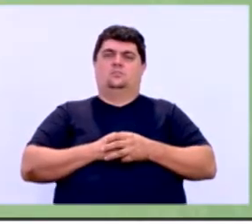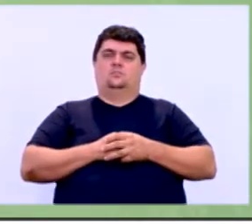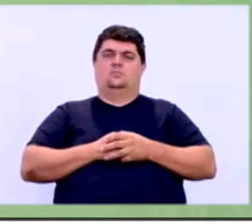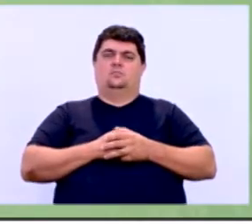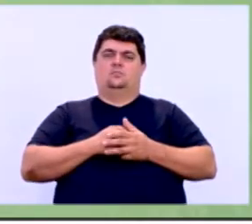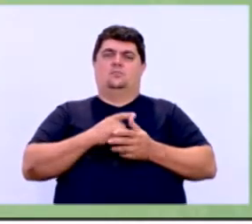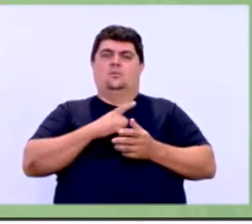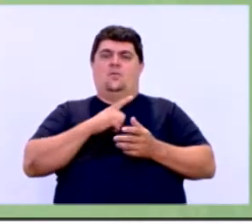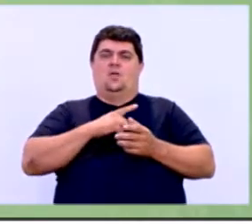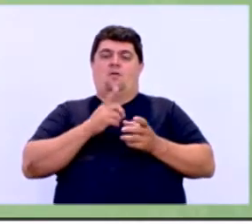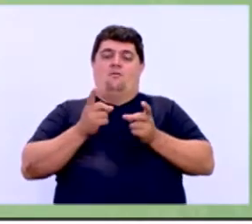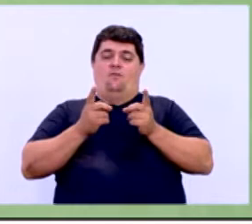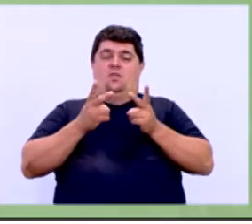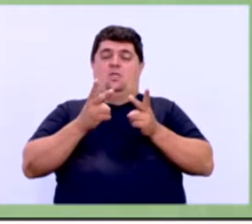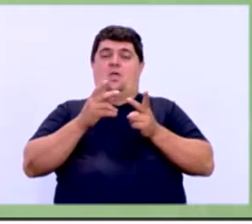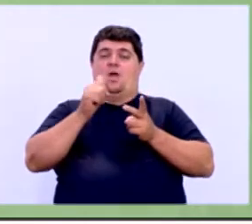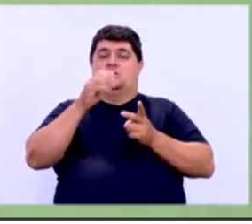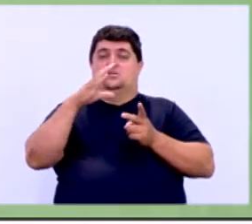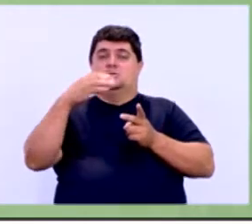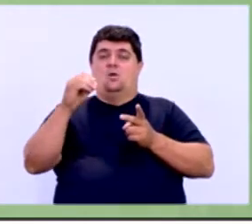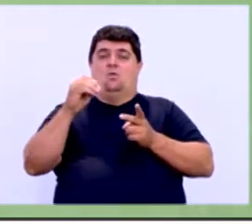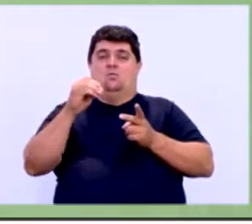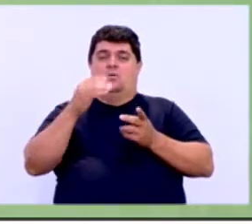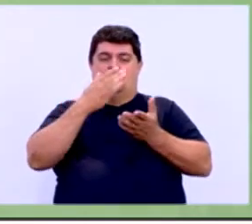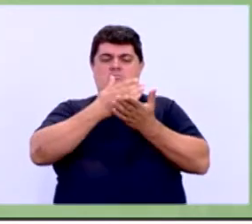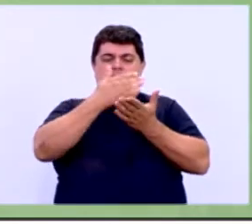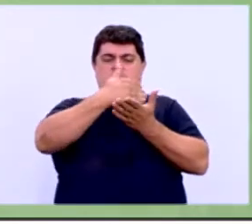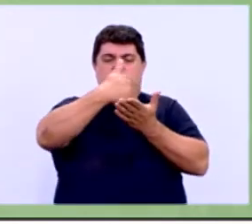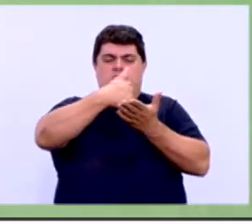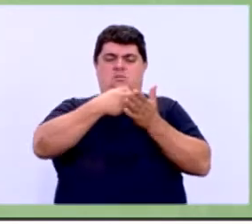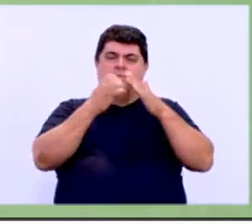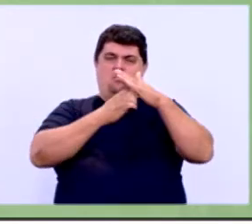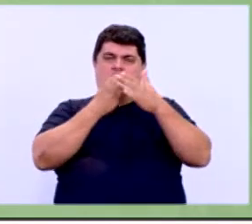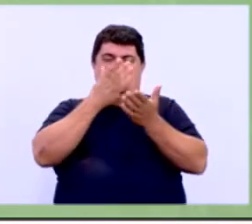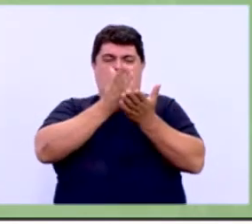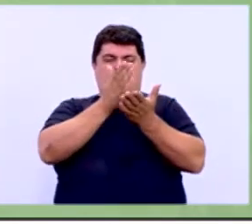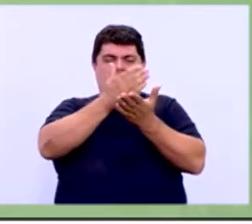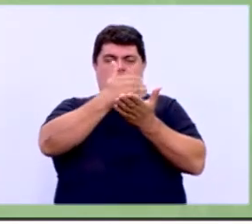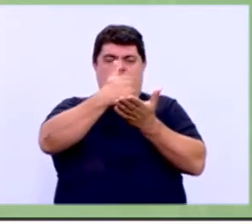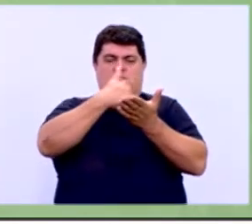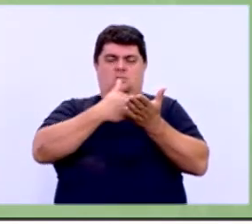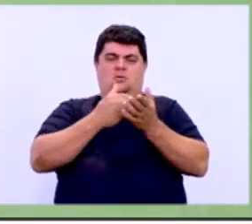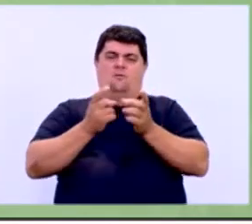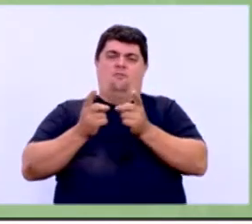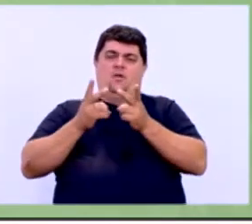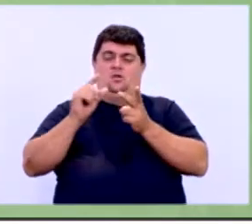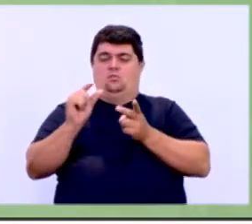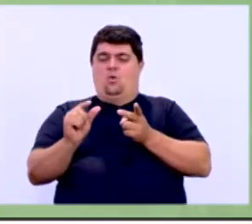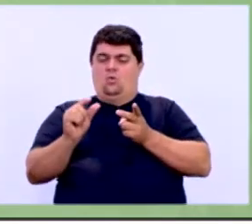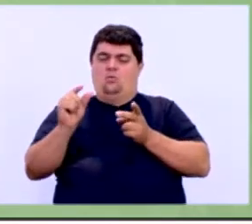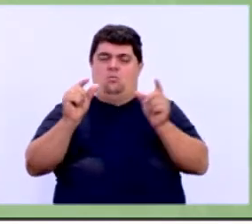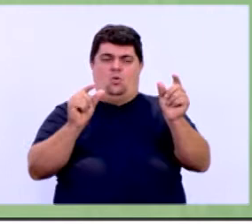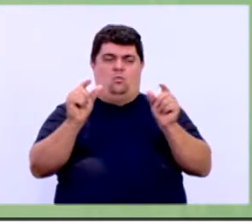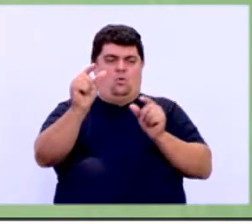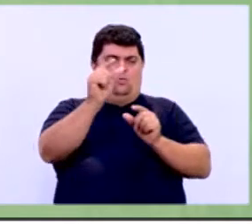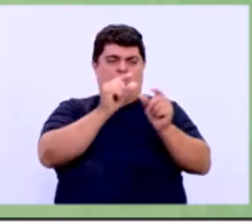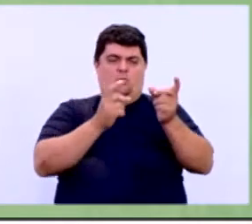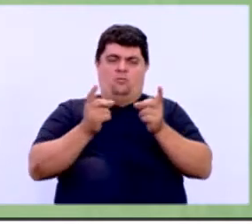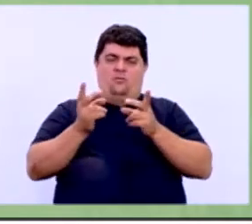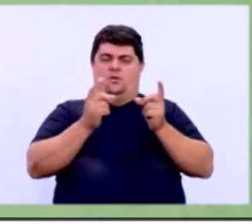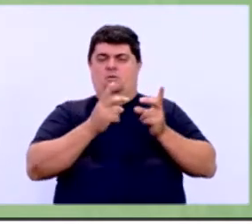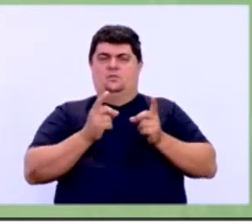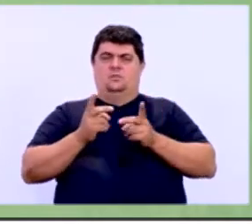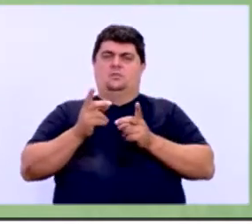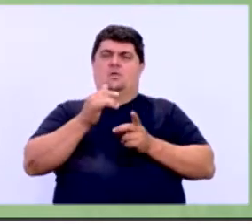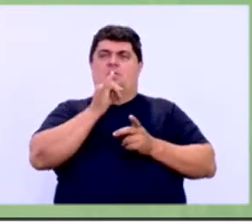de venda de ações, né? Nós temos aí empresas, né, de sociedade de economia mista, empresas que possuem ações, né,